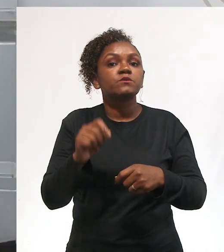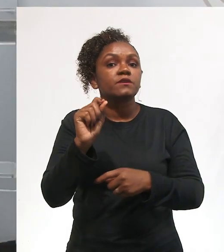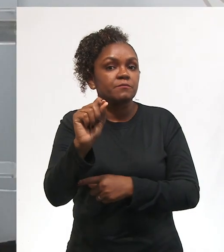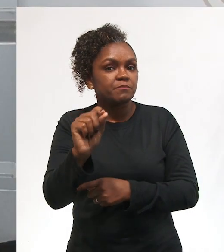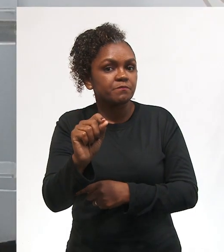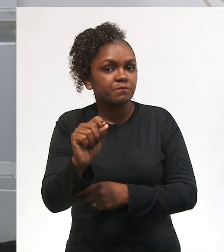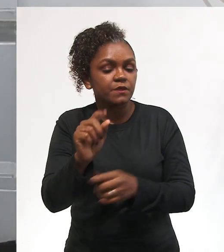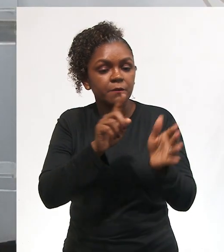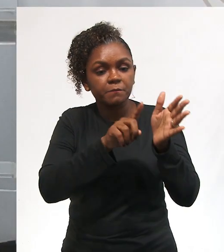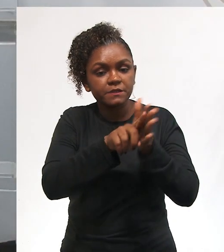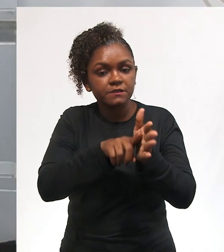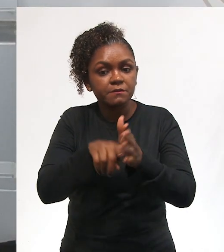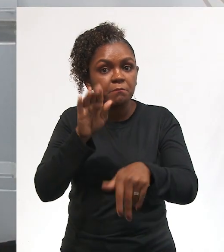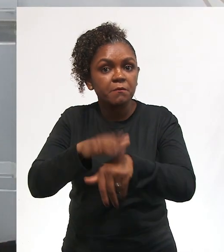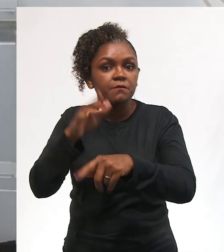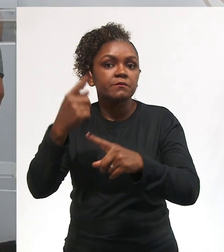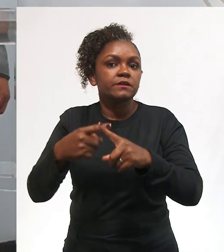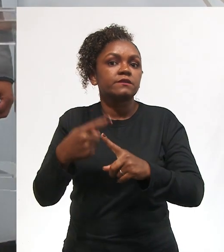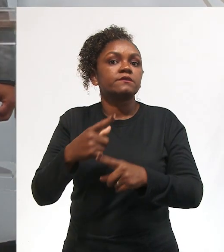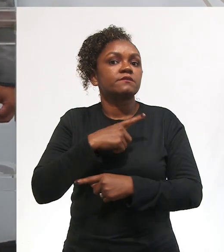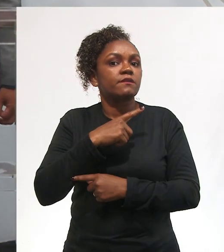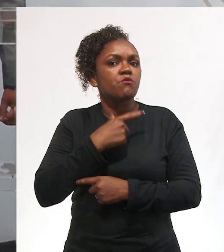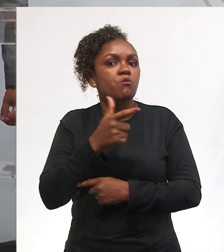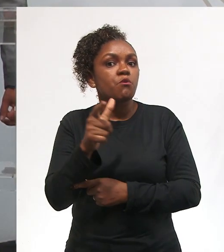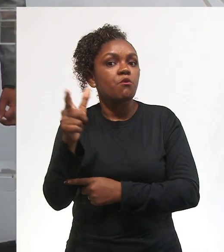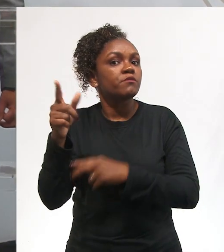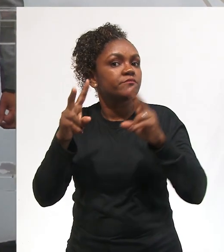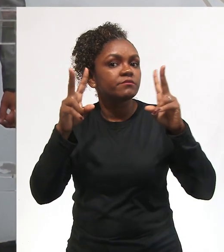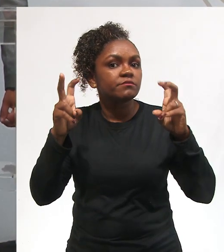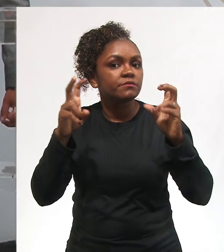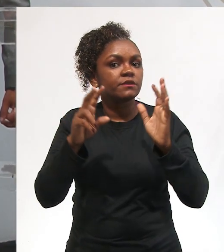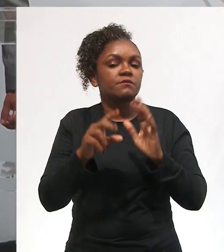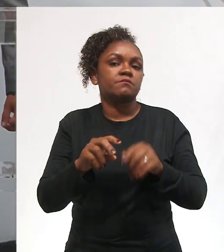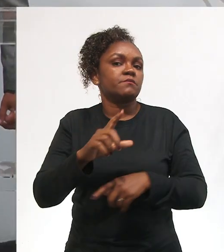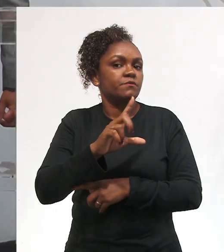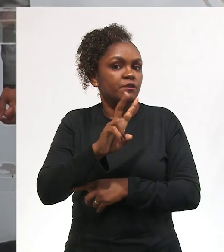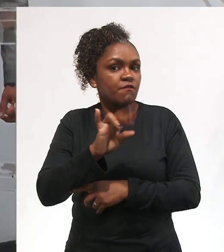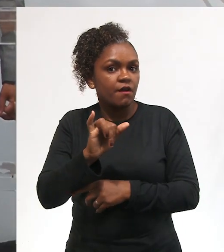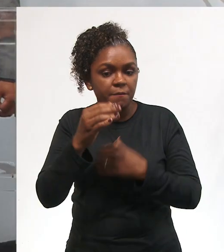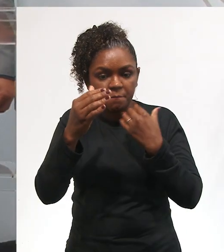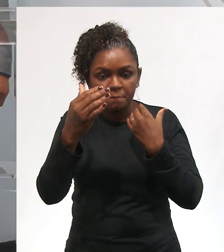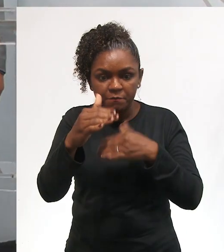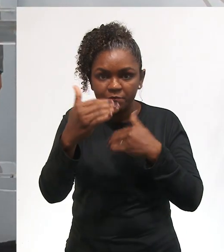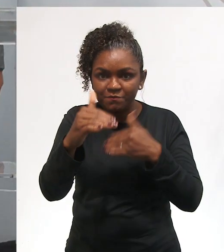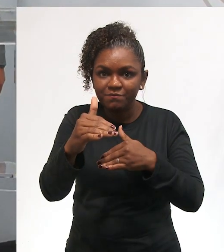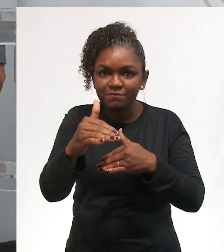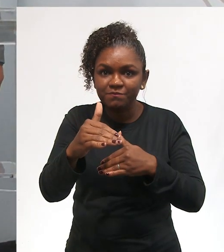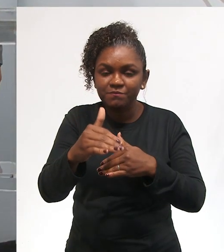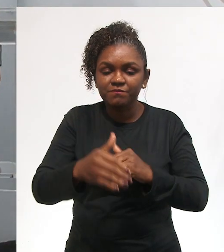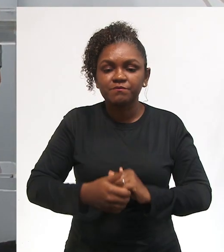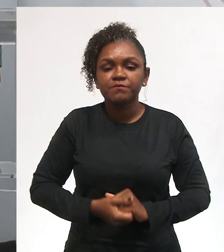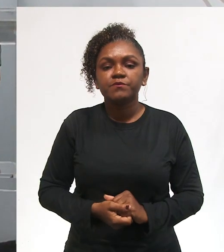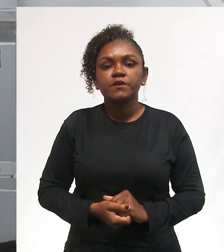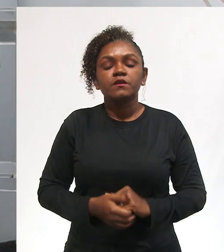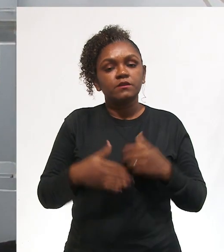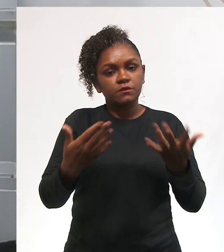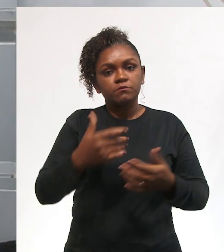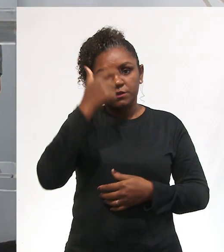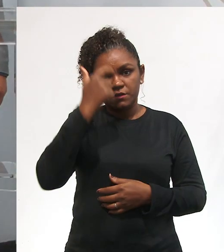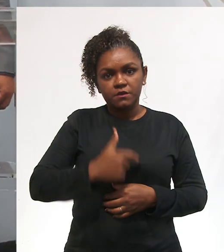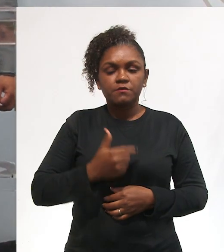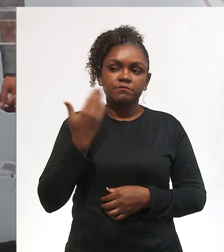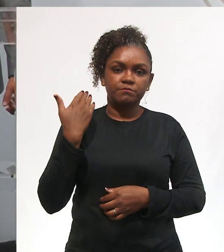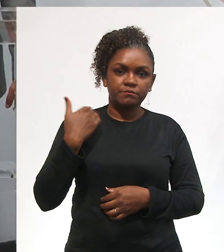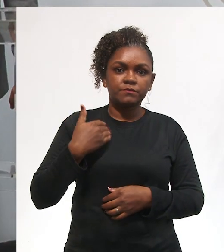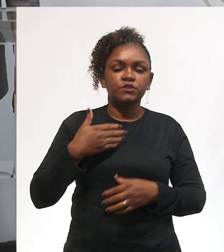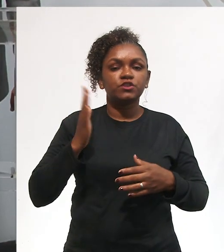porque normalmente essas pessoas que fazem essas provas, né? Eu já fui, né? Eu moro em Brasília, já fui lá do